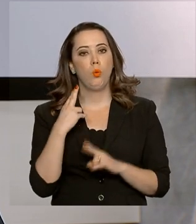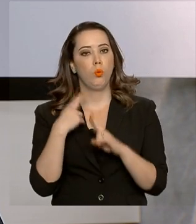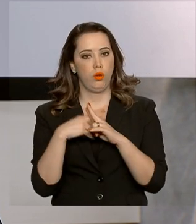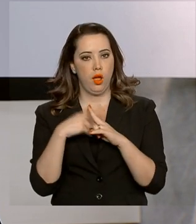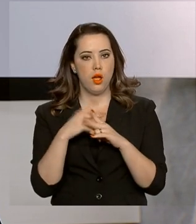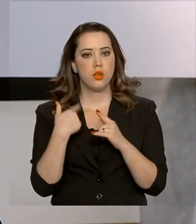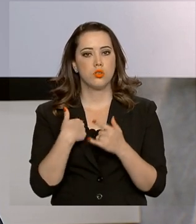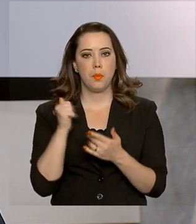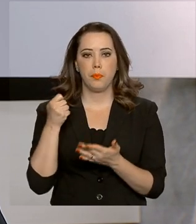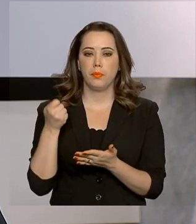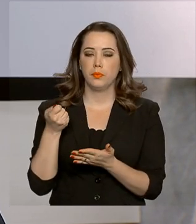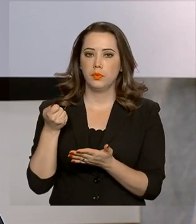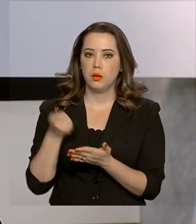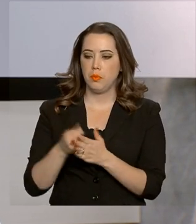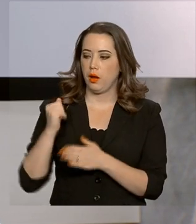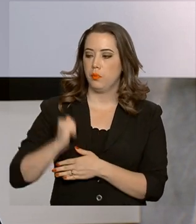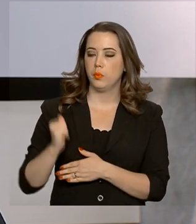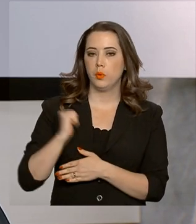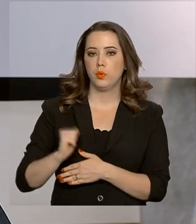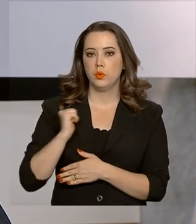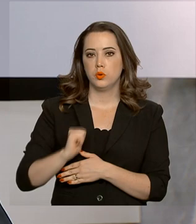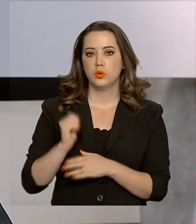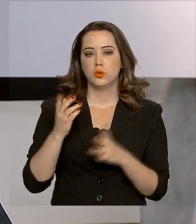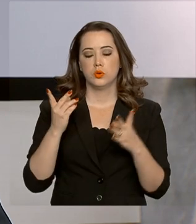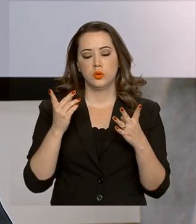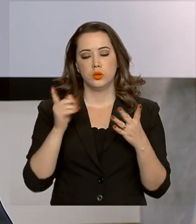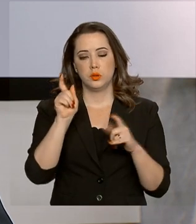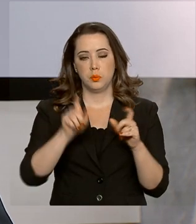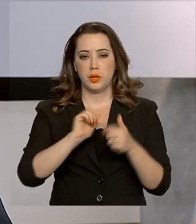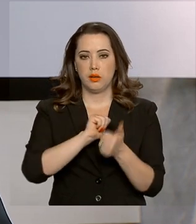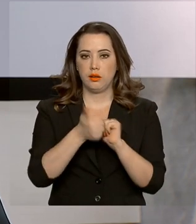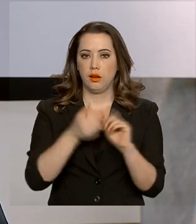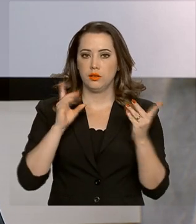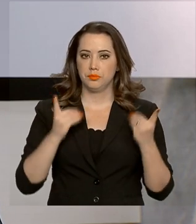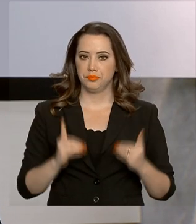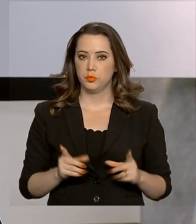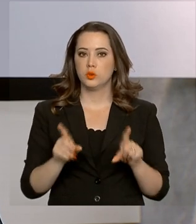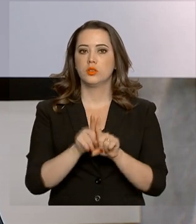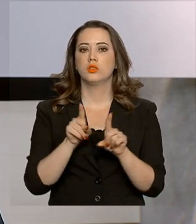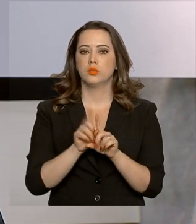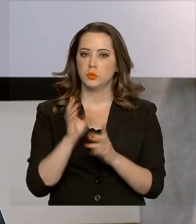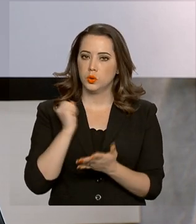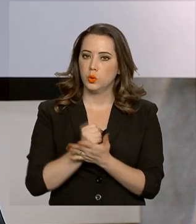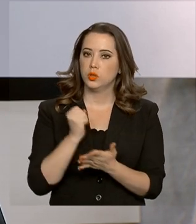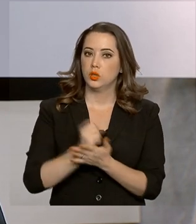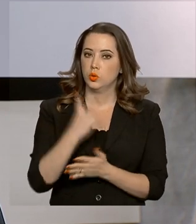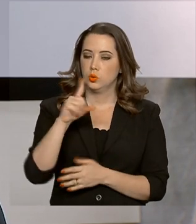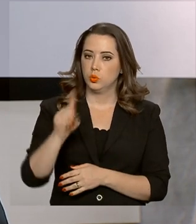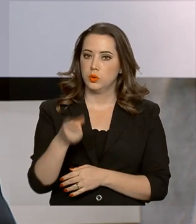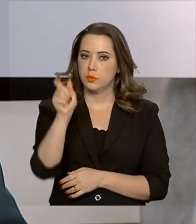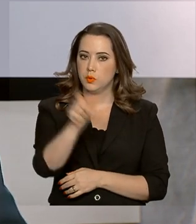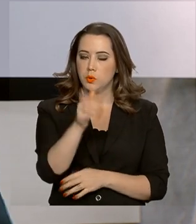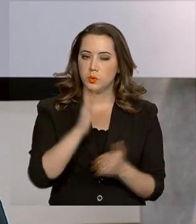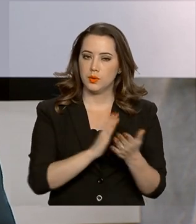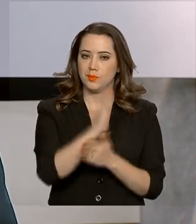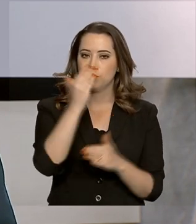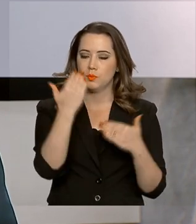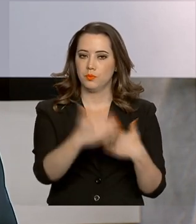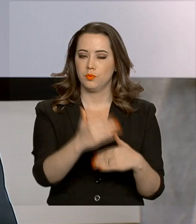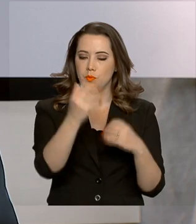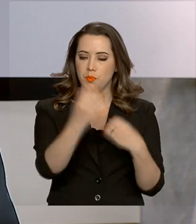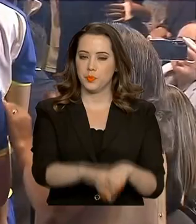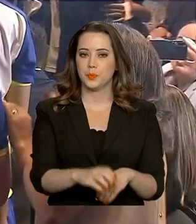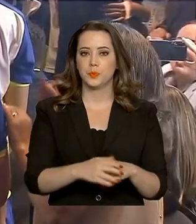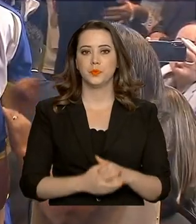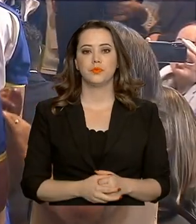atletas paralímpicos e este ano agilizou a contratação de quase 2 mil candidatos com deficiência aprovados em concurso.